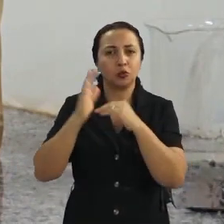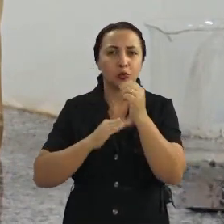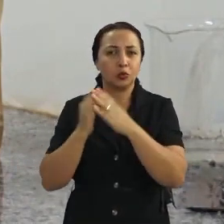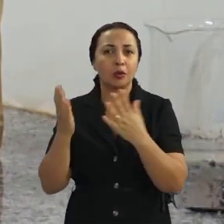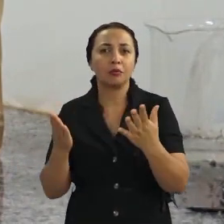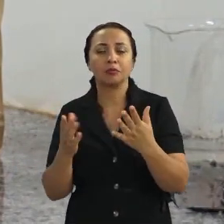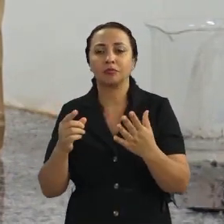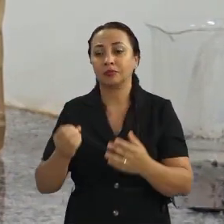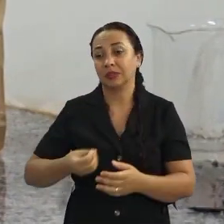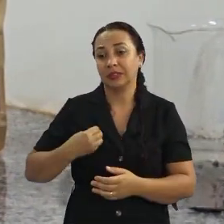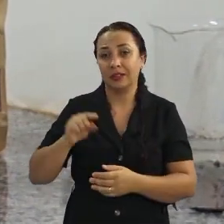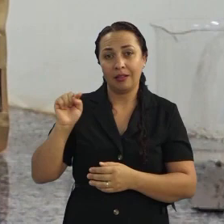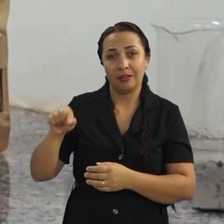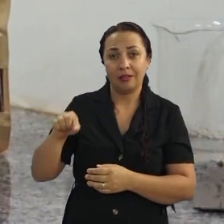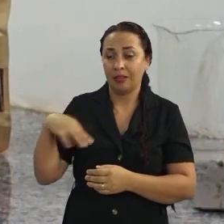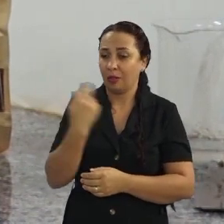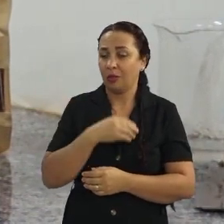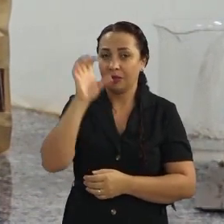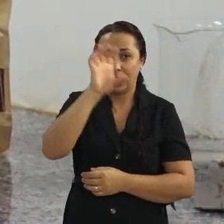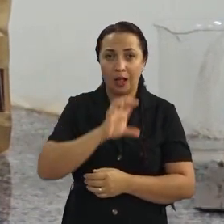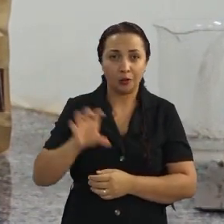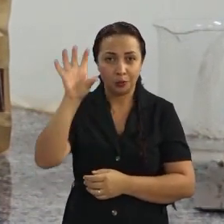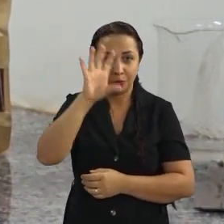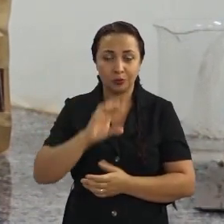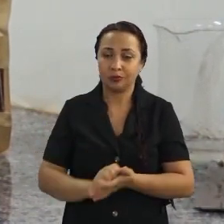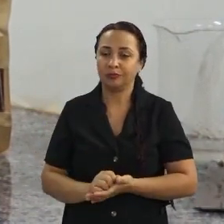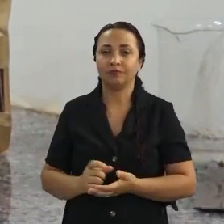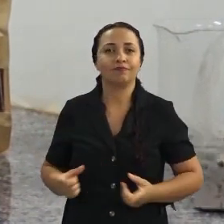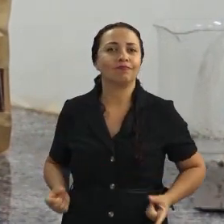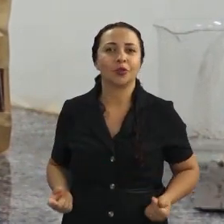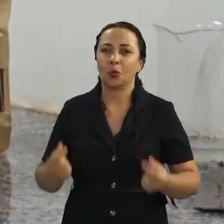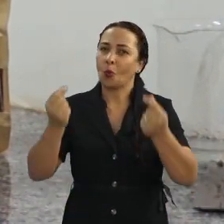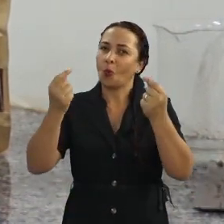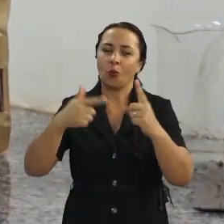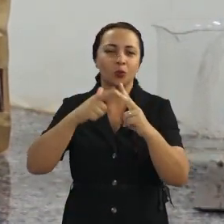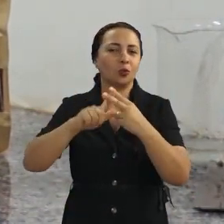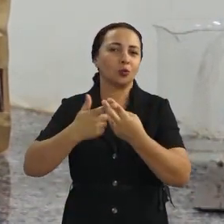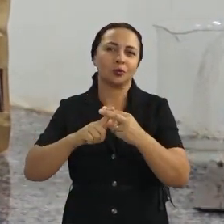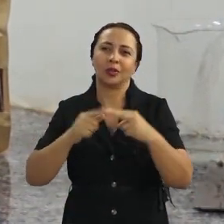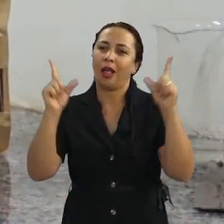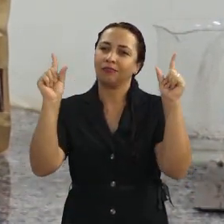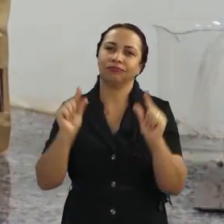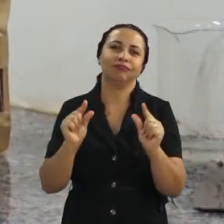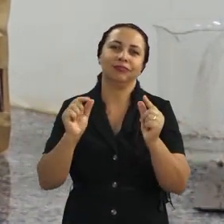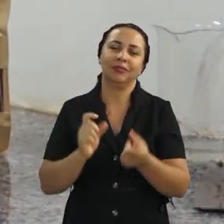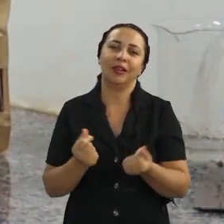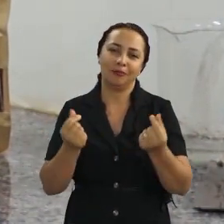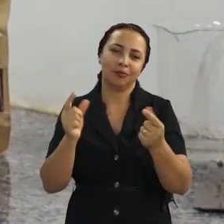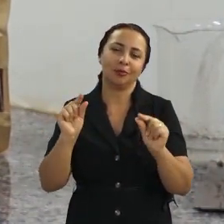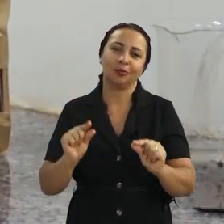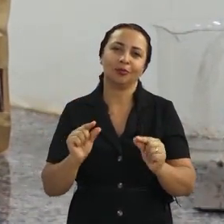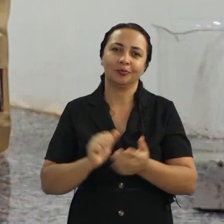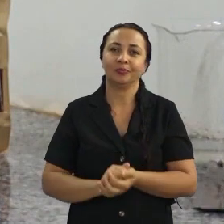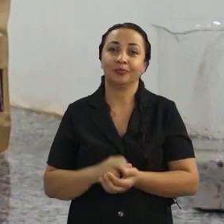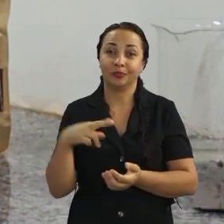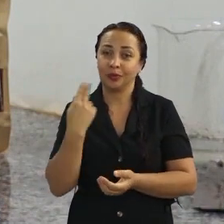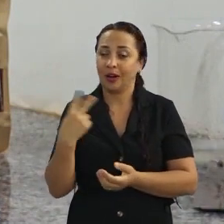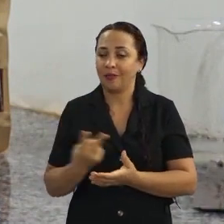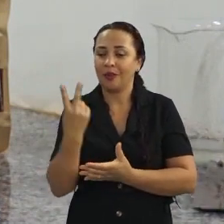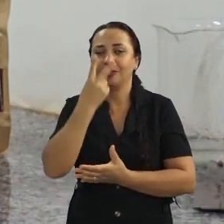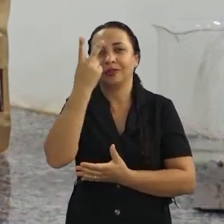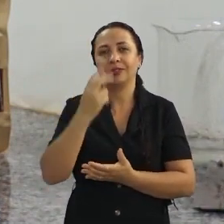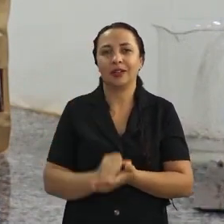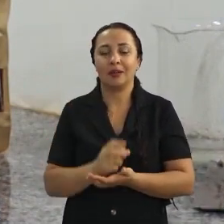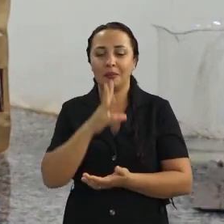profissional que tá ali na nossa região então o custo de manutenção É menor né então a gente quer valorizar